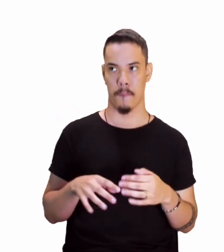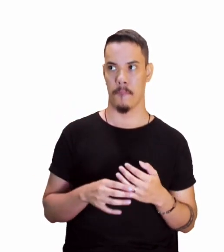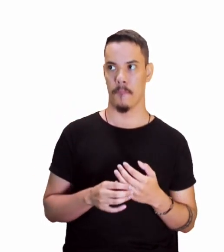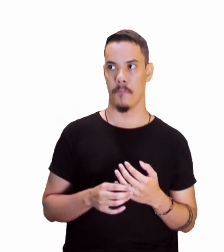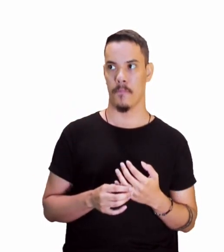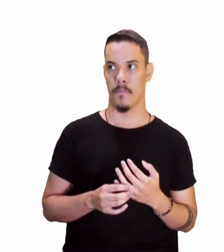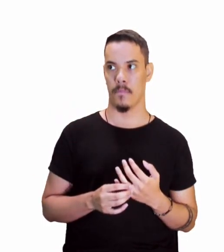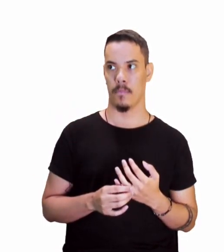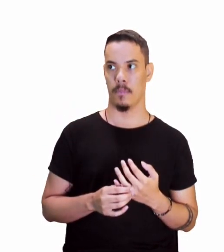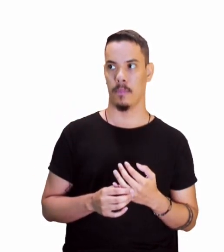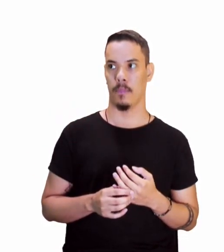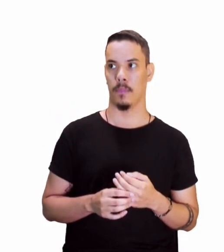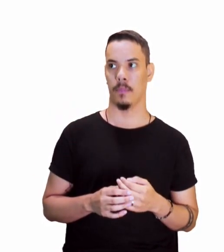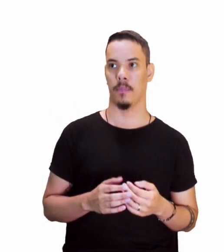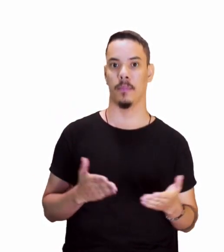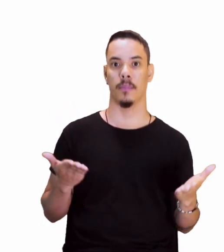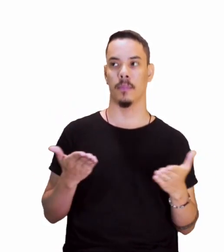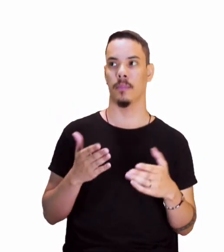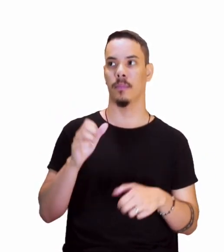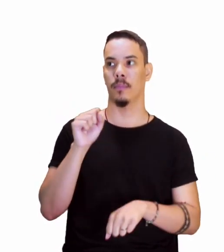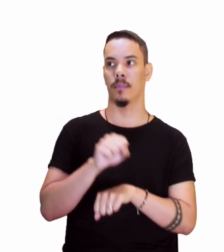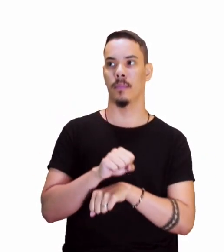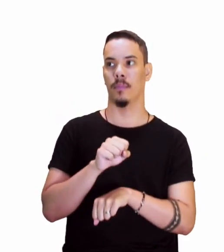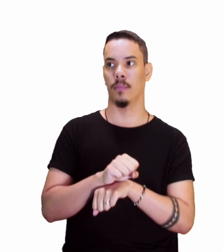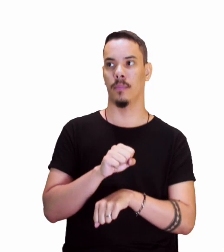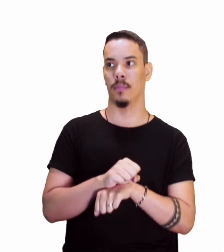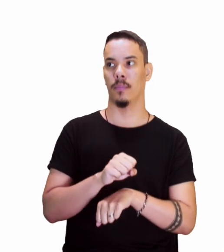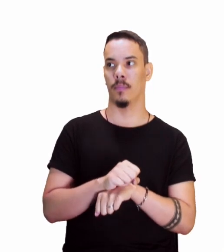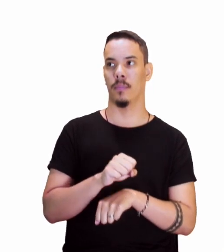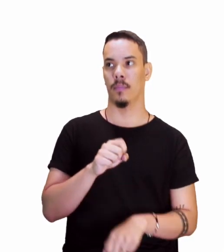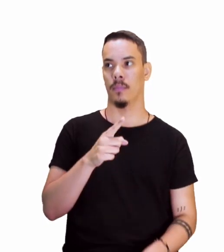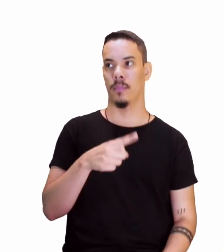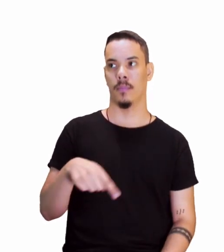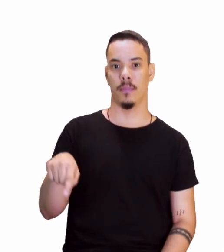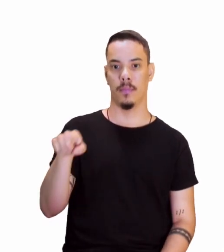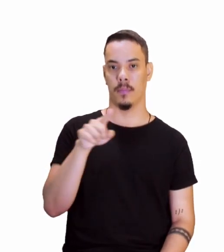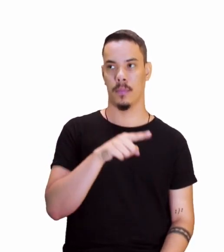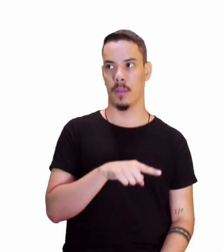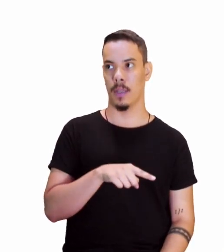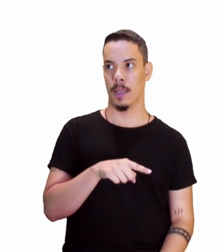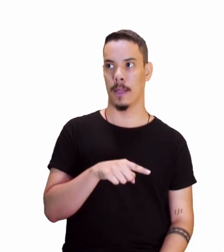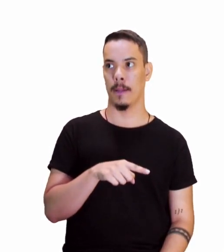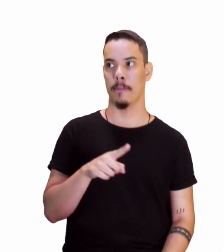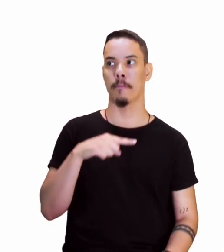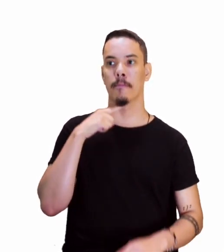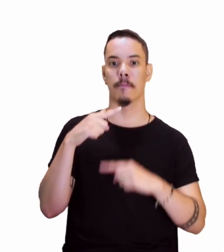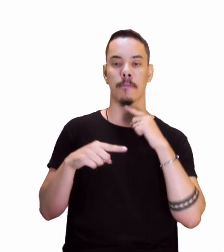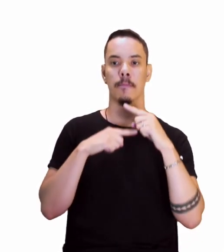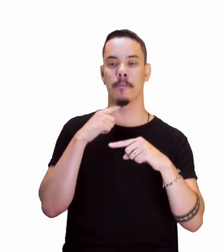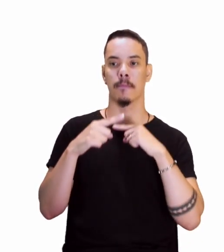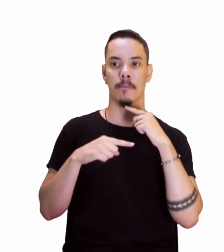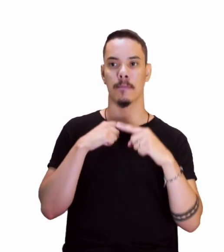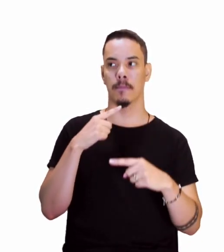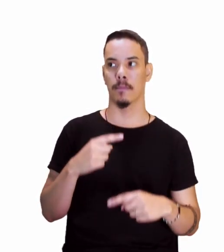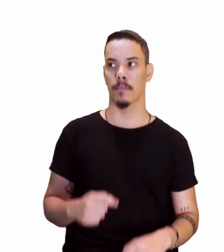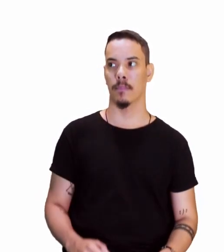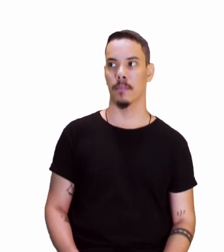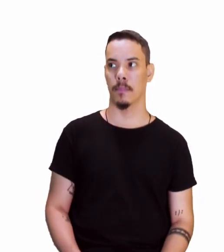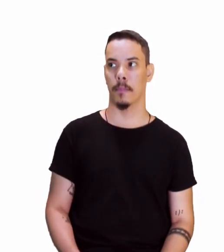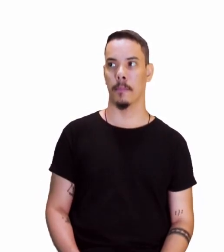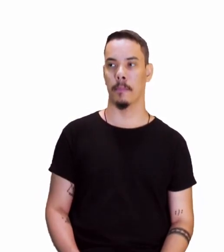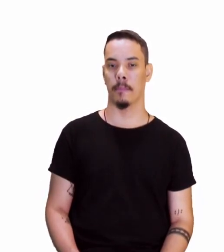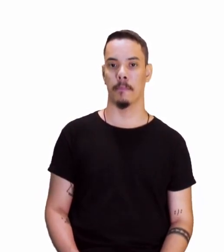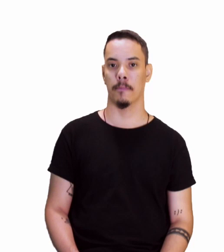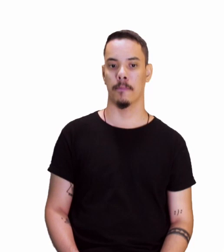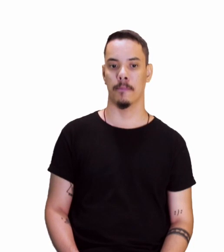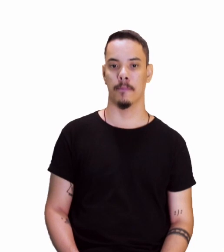nossa revisão, aguardando você lá no Tirando Dúvidas, tá